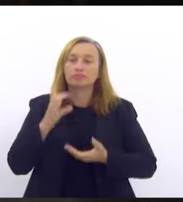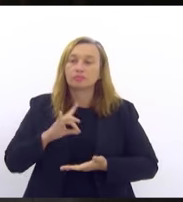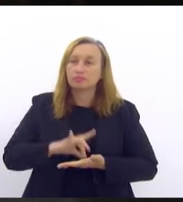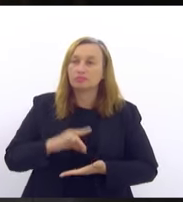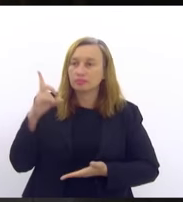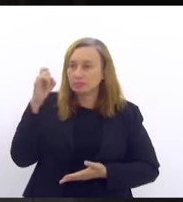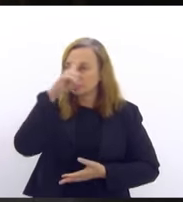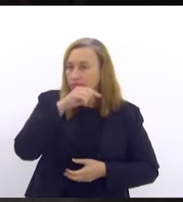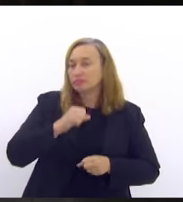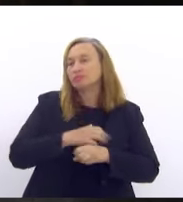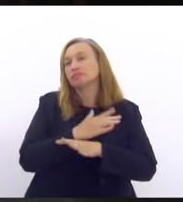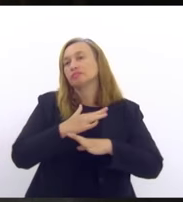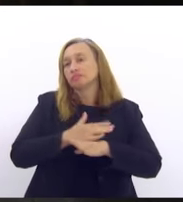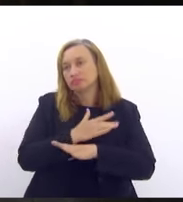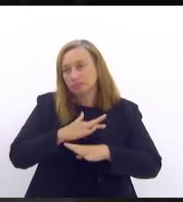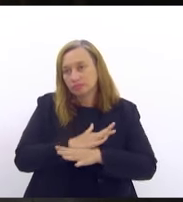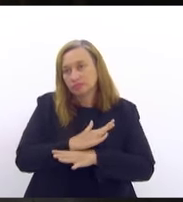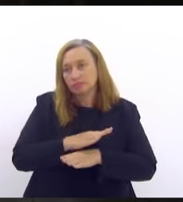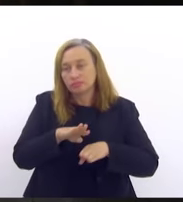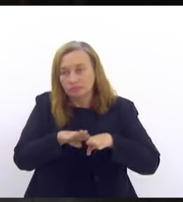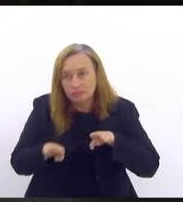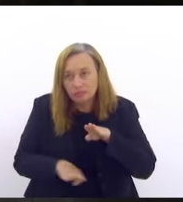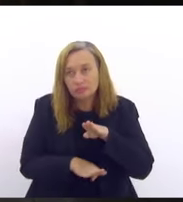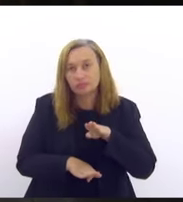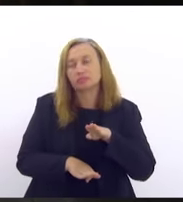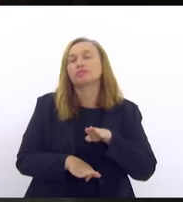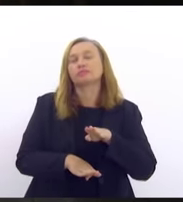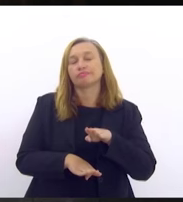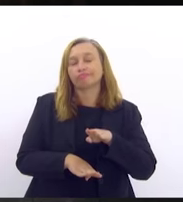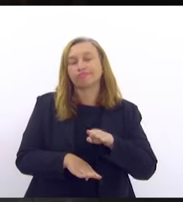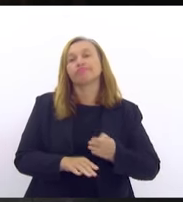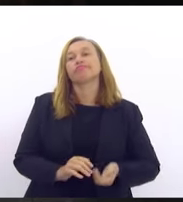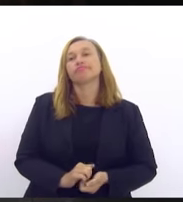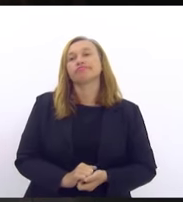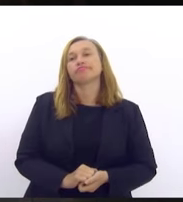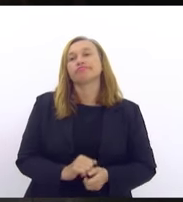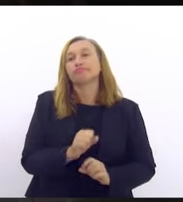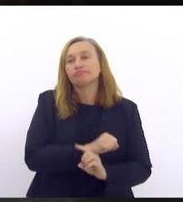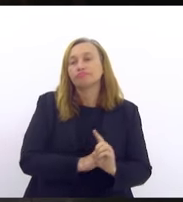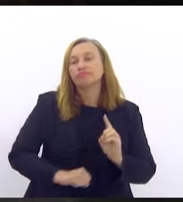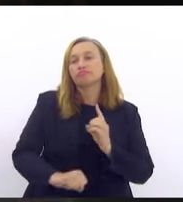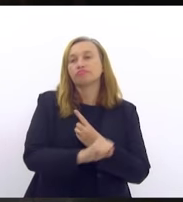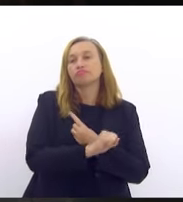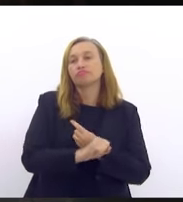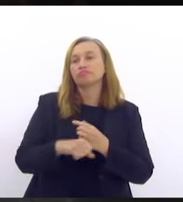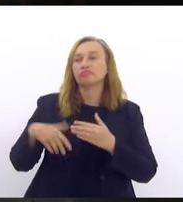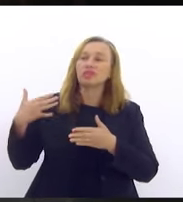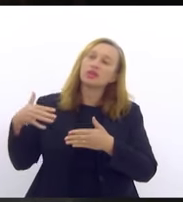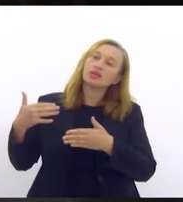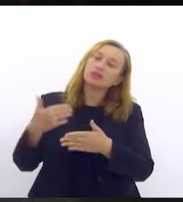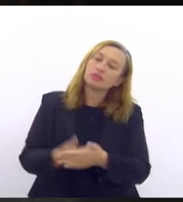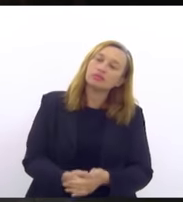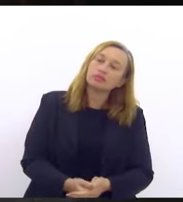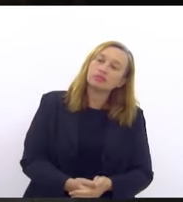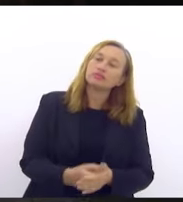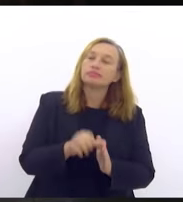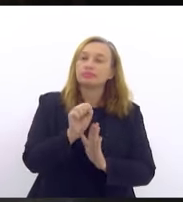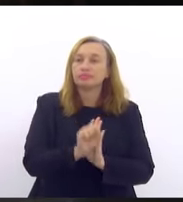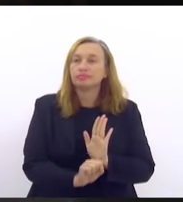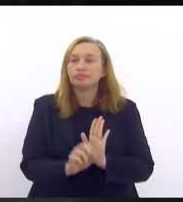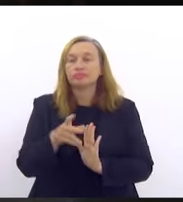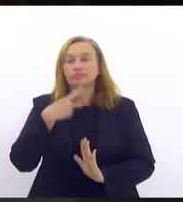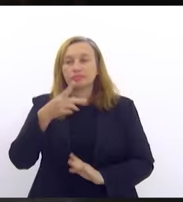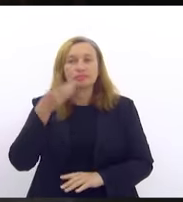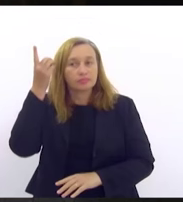dura de uma sociedade partida desigual de uma sociedade que traz consigo ao longo dos séculos citados aqui pelo Deputado